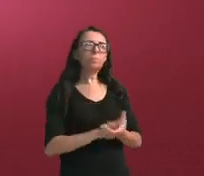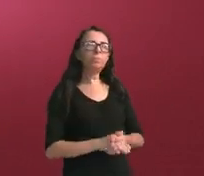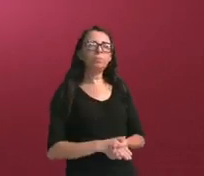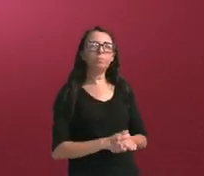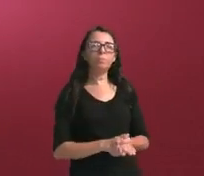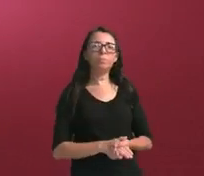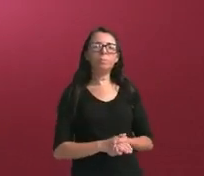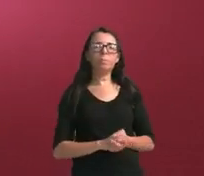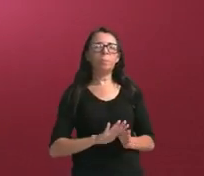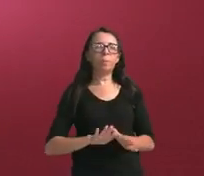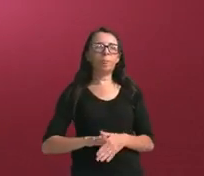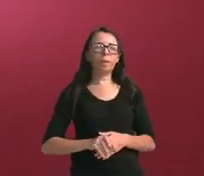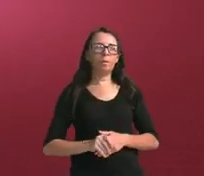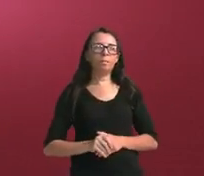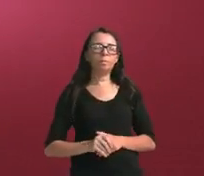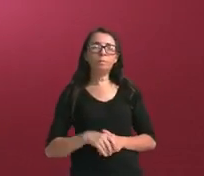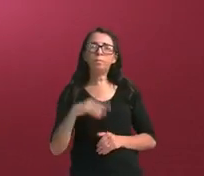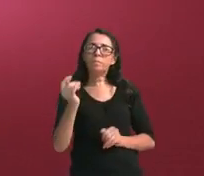ele de realizar.